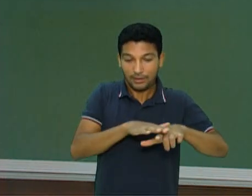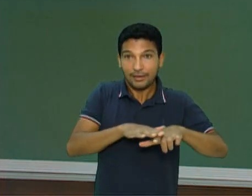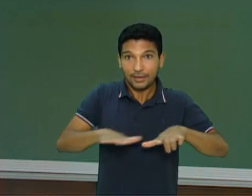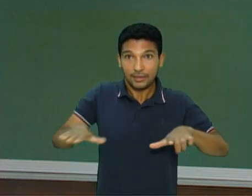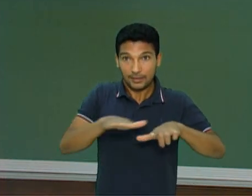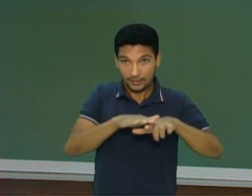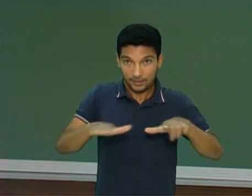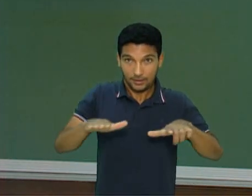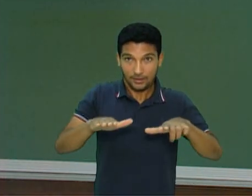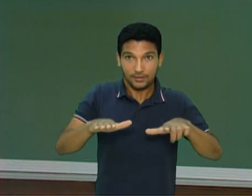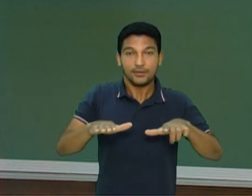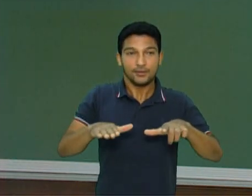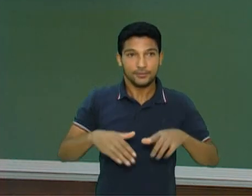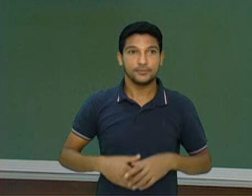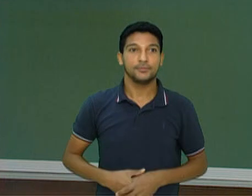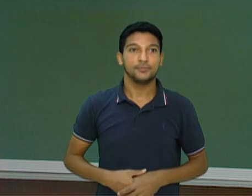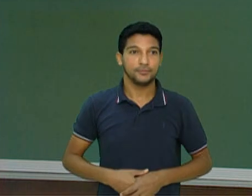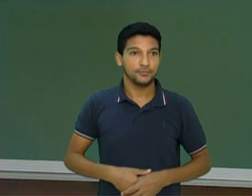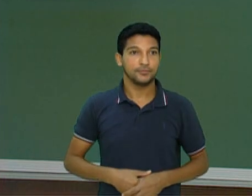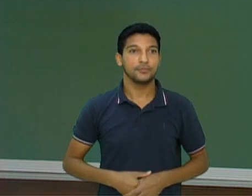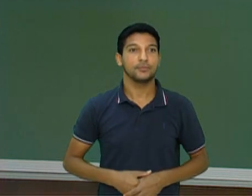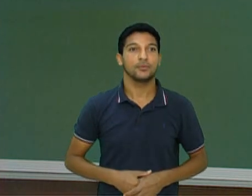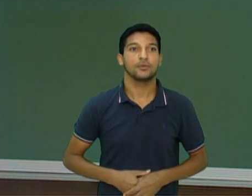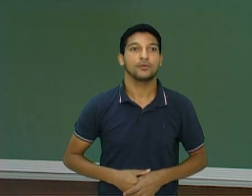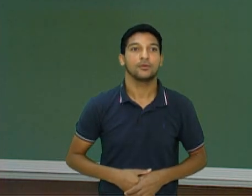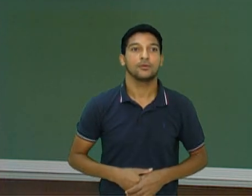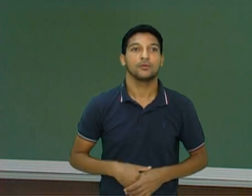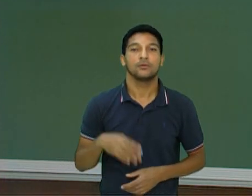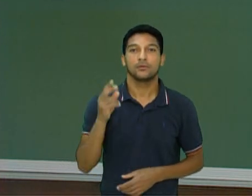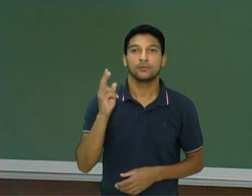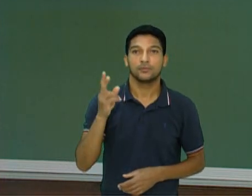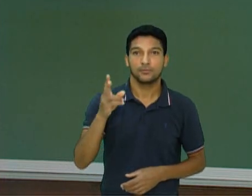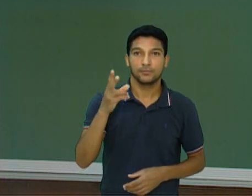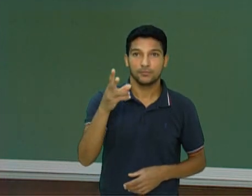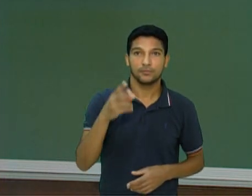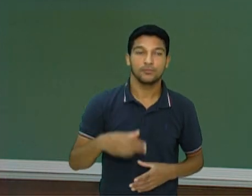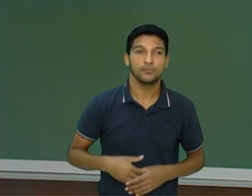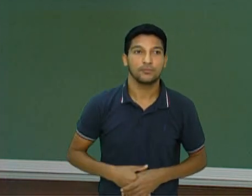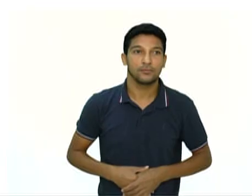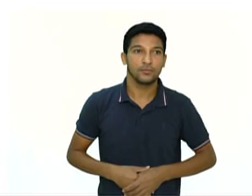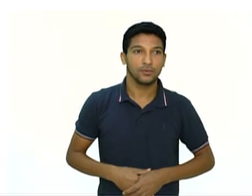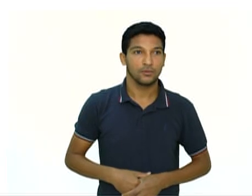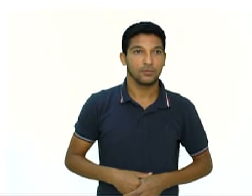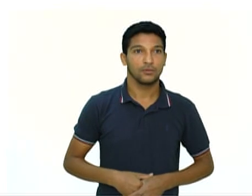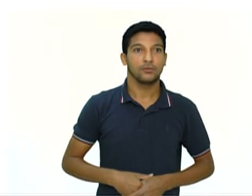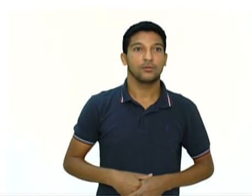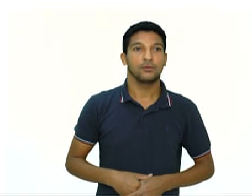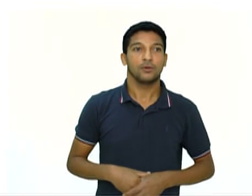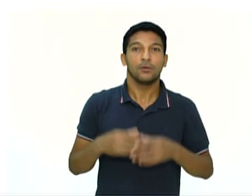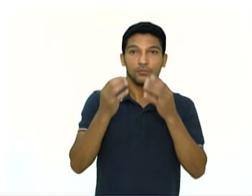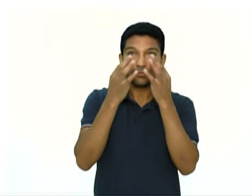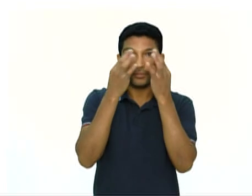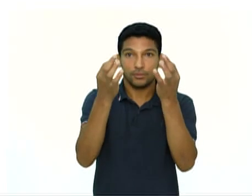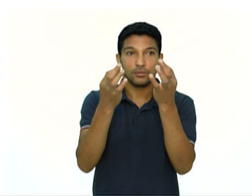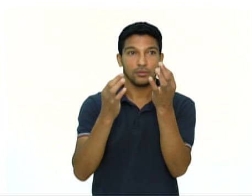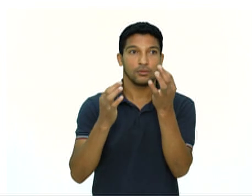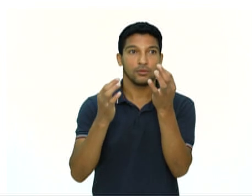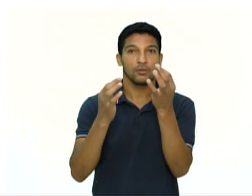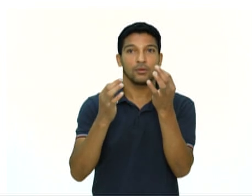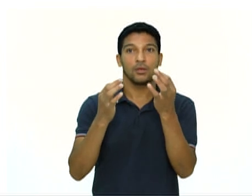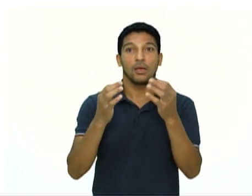solo. Ok, vamos adiante. Aí, atenção. nem sempre a